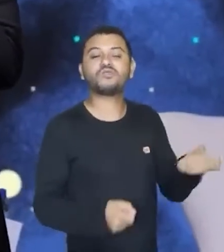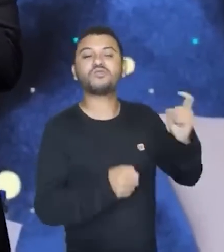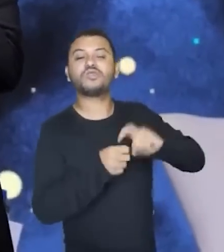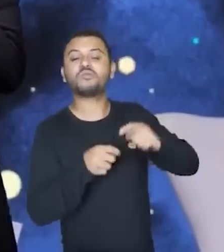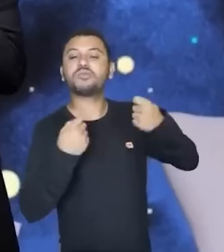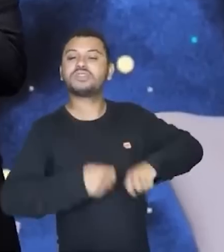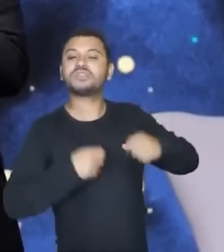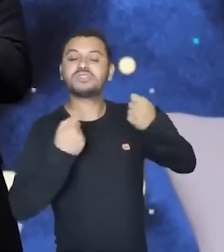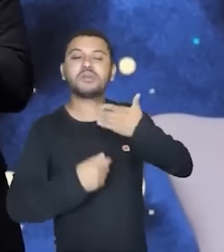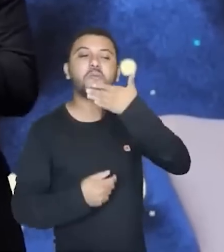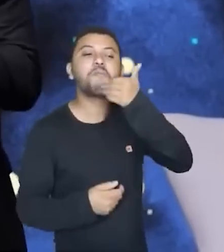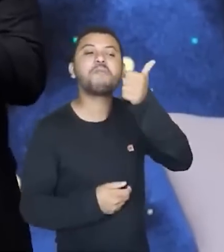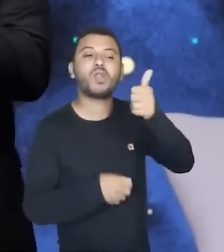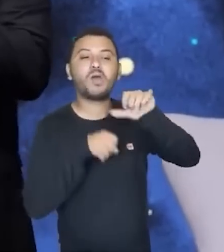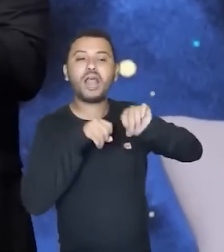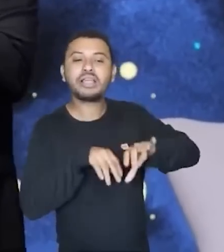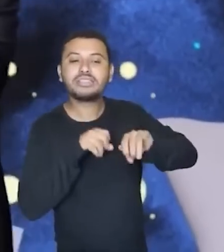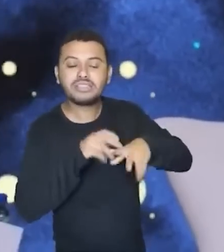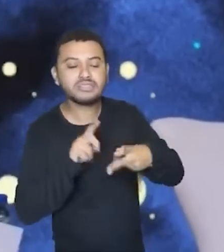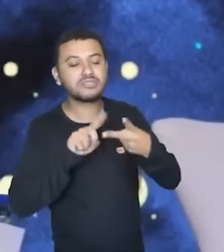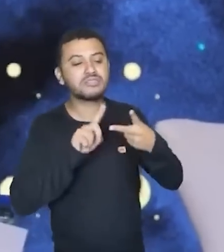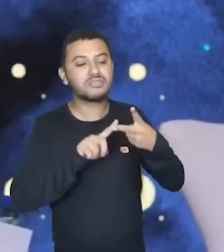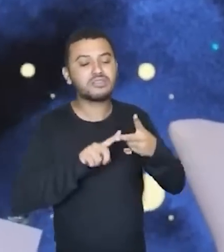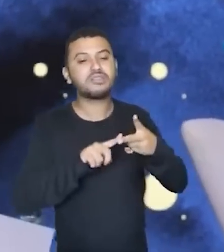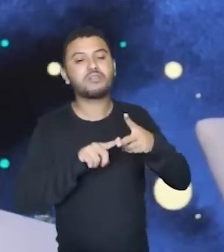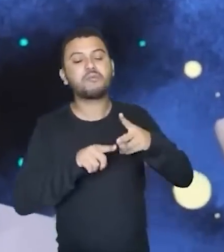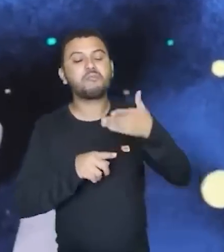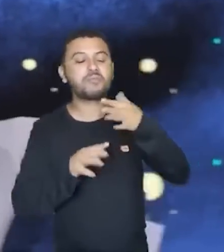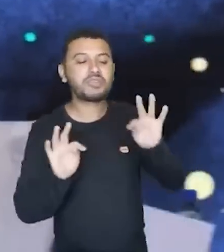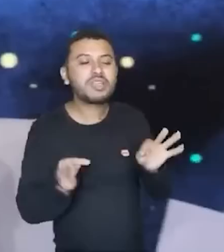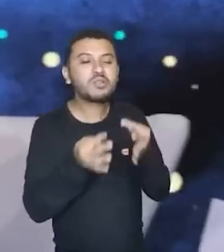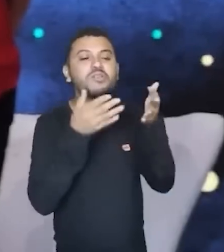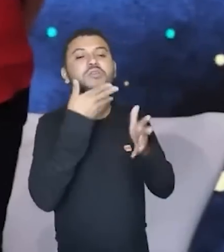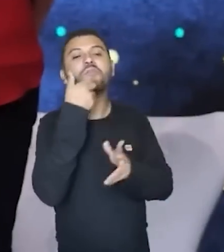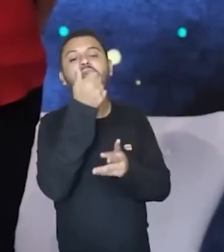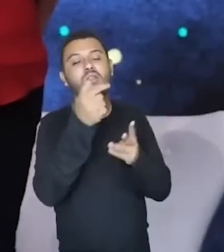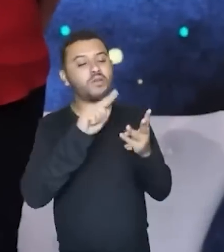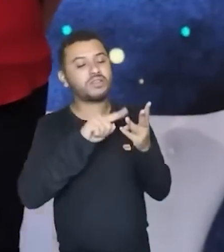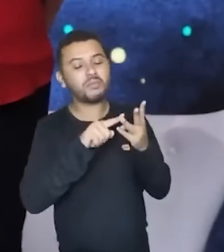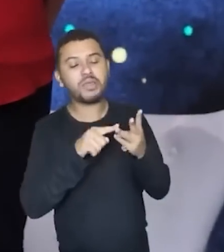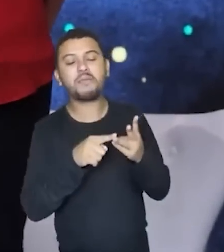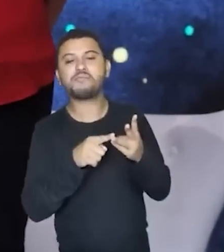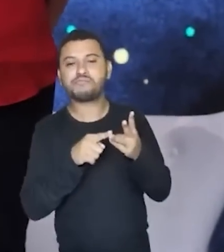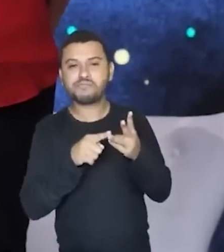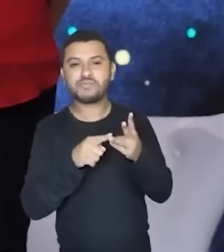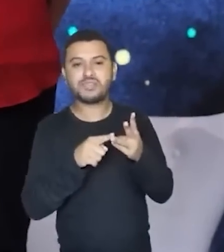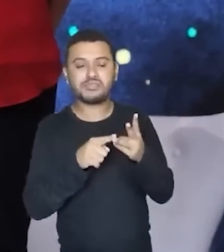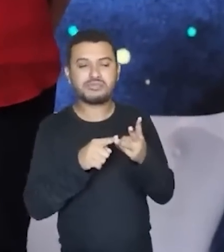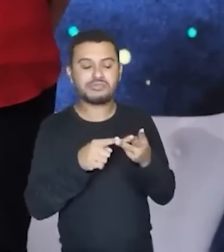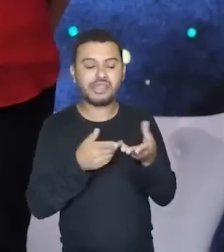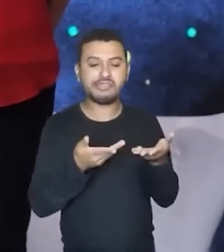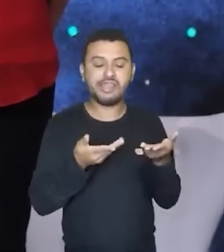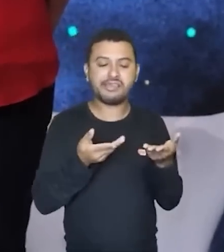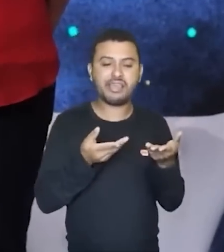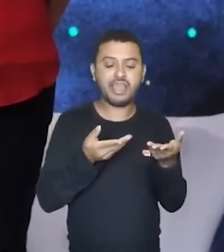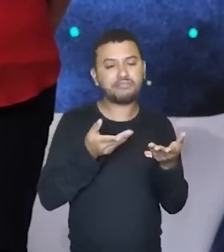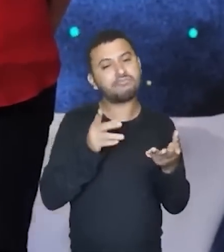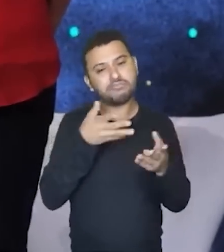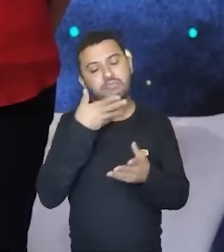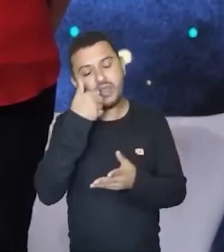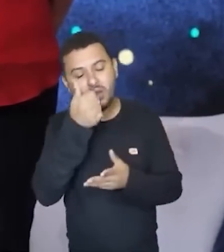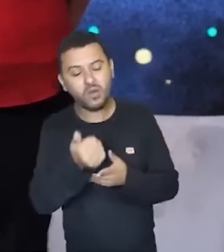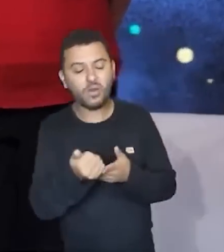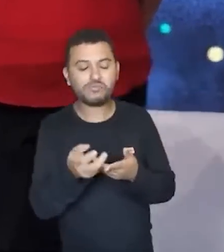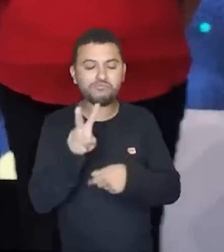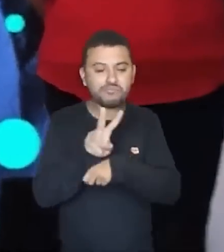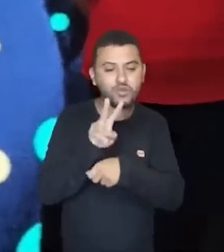melhorar a educação, melhorar a tecnologia, de que é necessário dar um tratamento decente ao ser humano, cuidar das